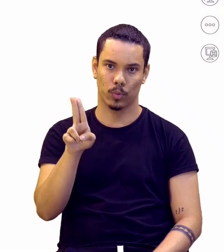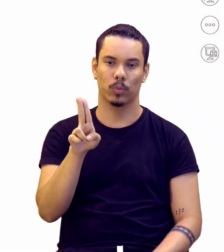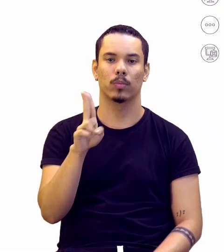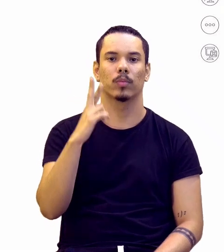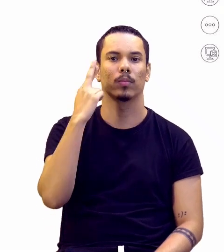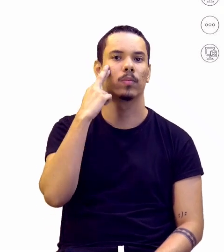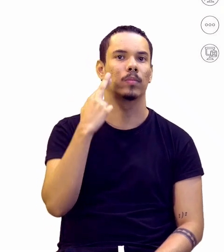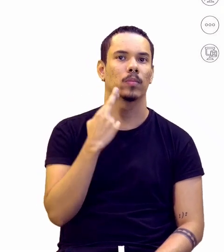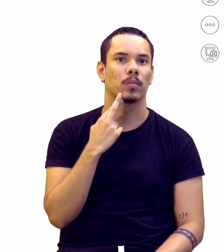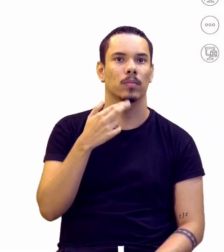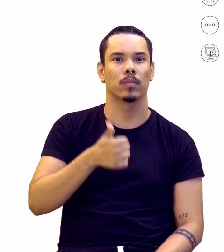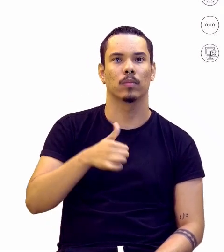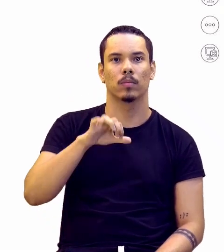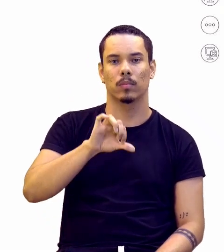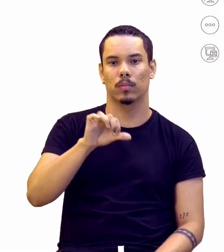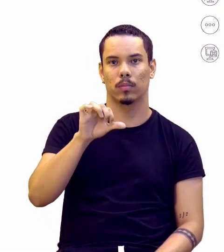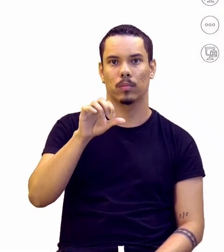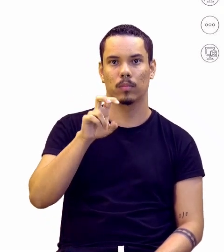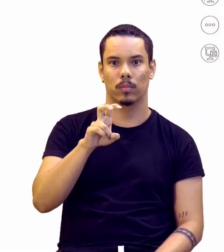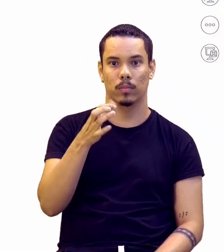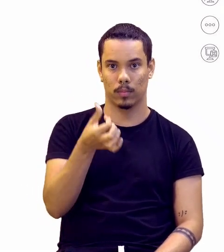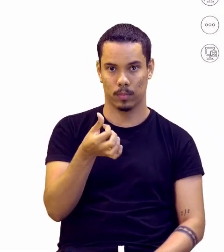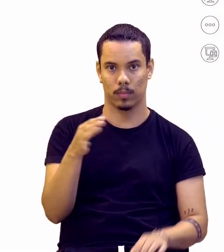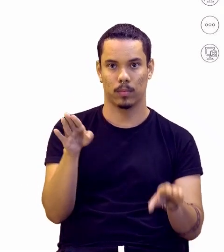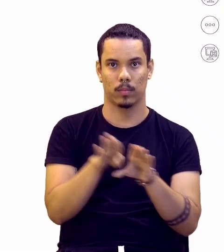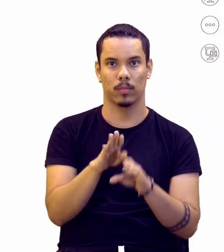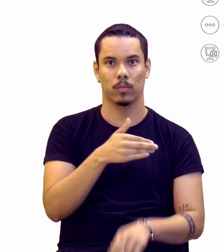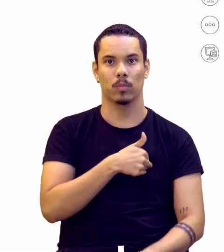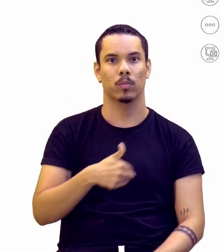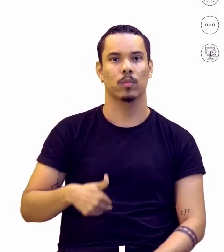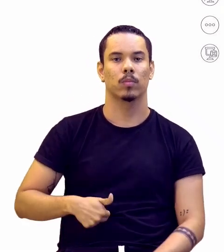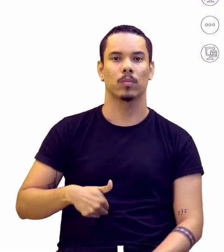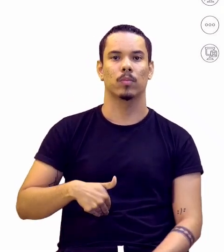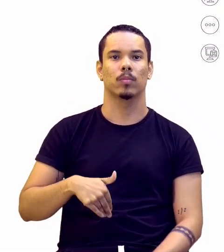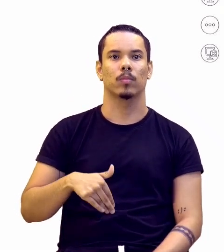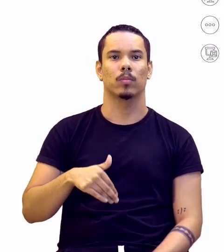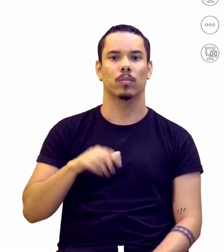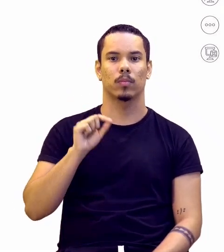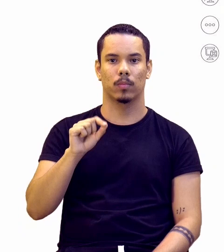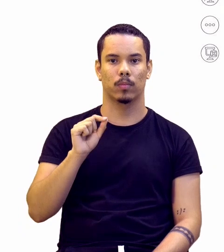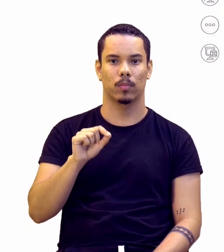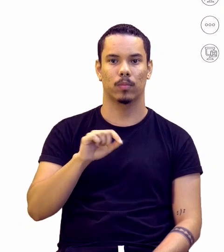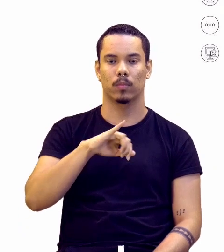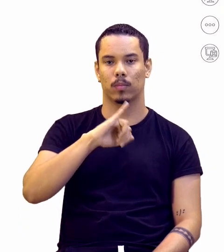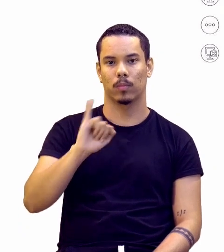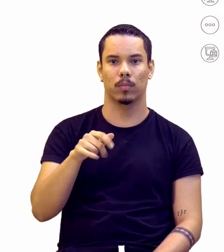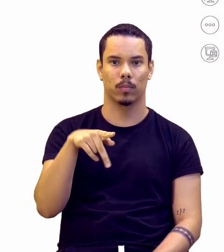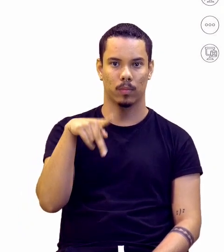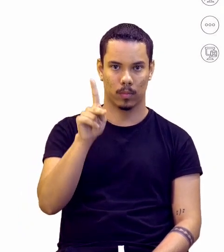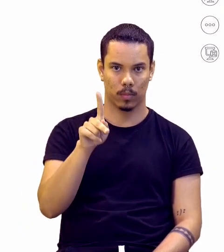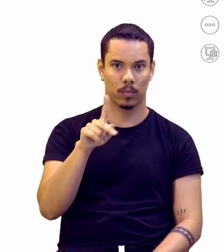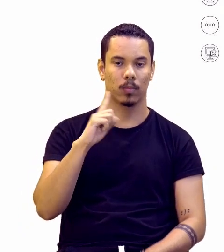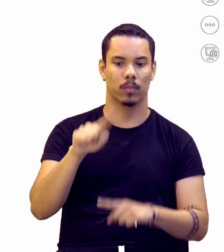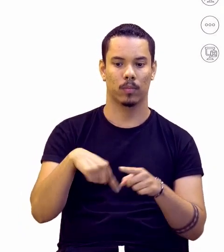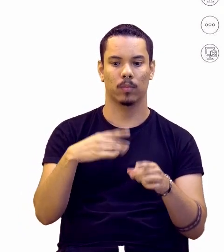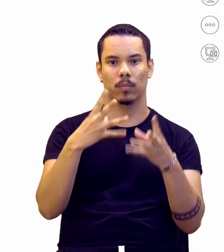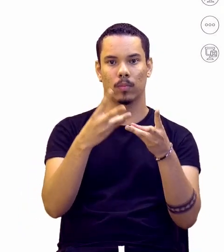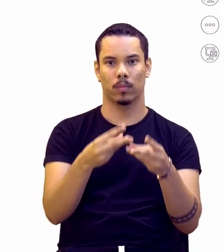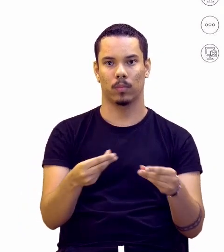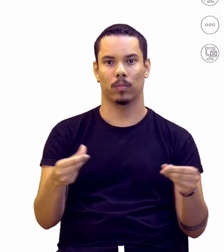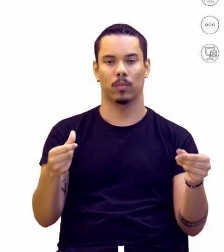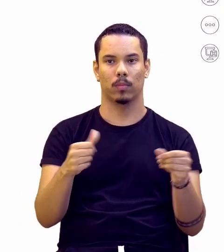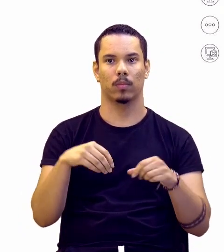Rondônia 1956 e no governo Juscelino Kubitschek. Muito bem. Deixou de ser chamado de